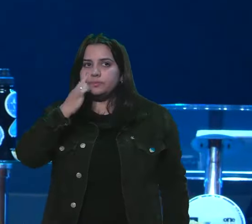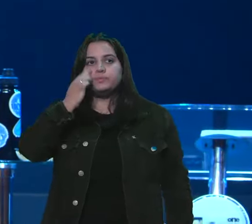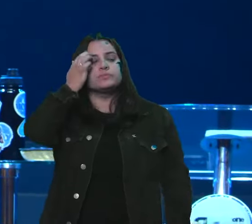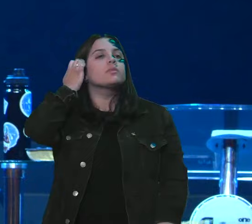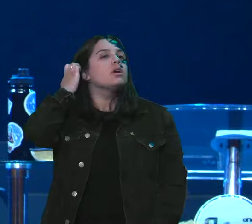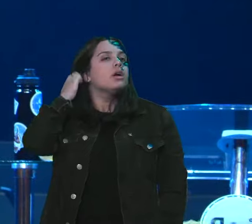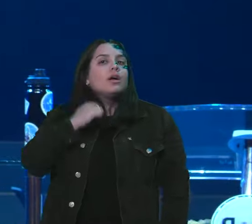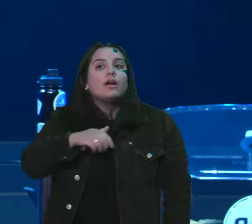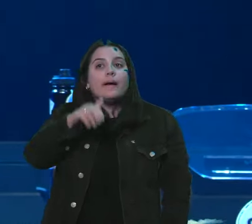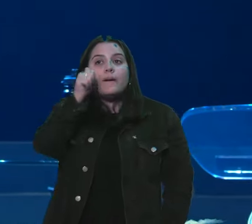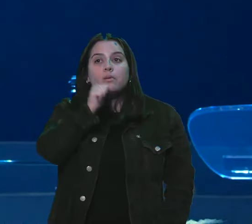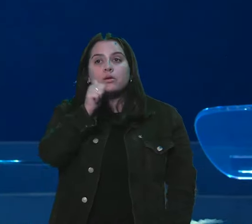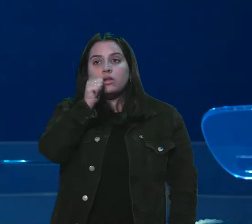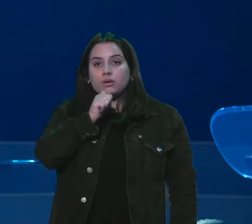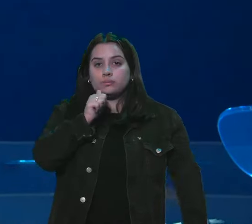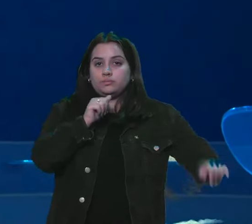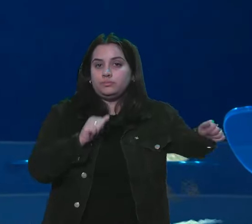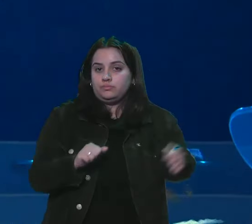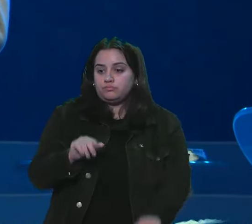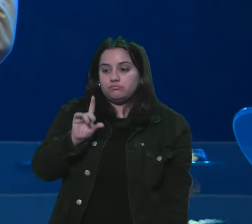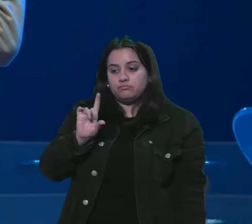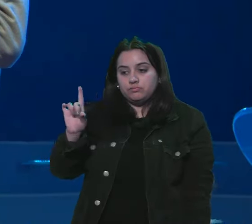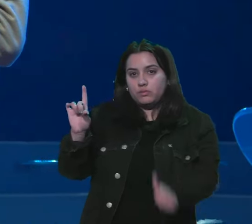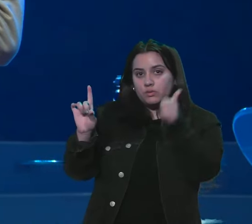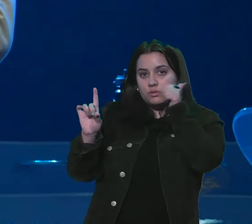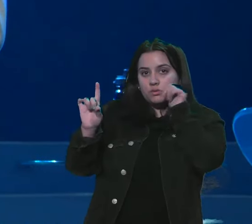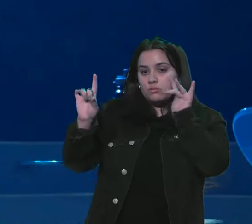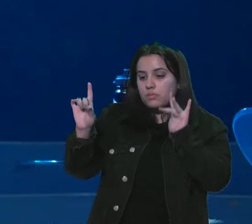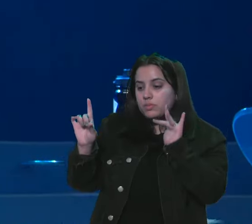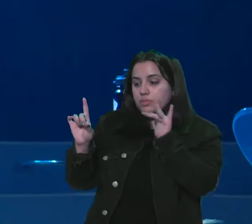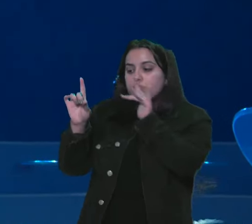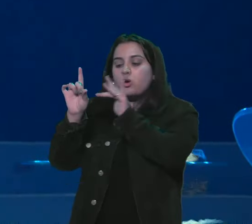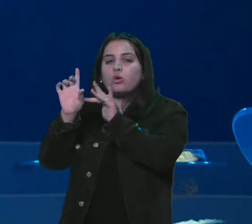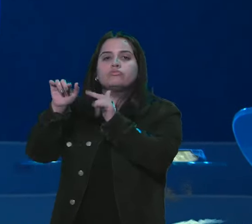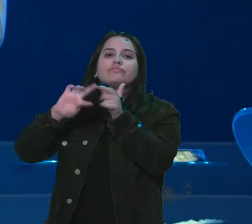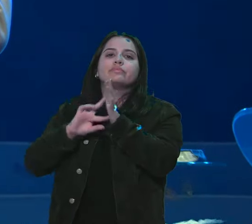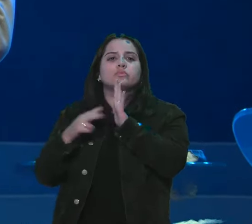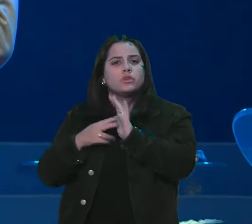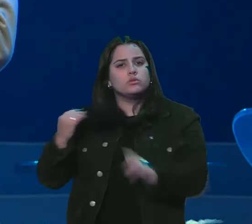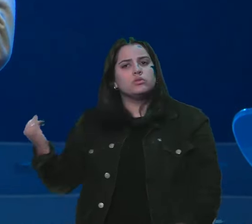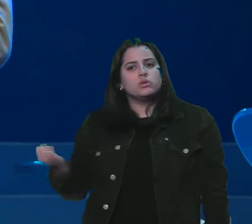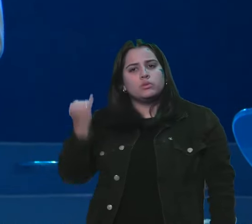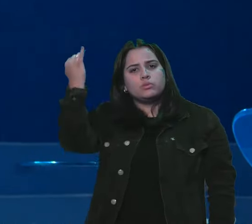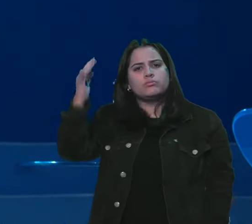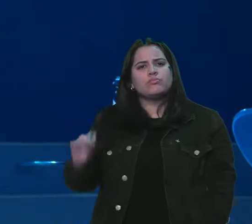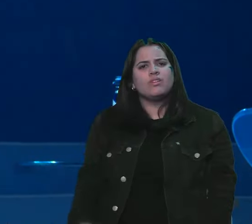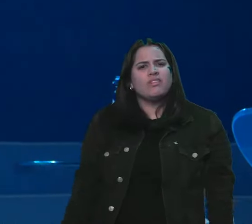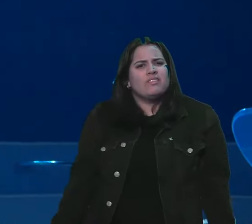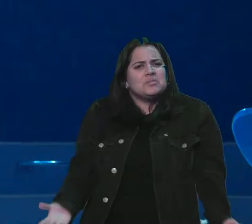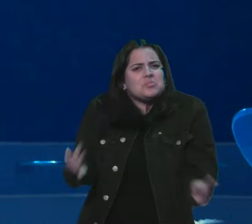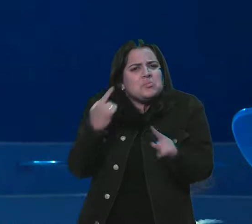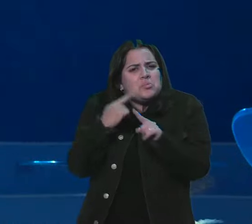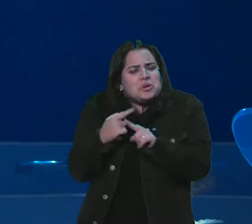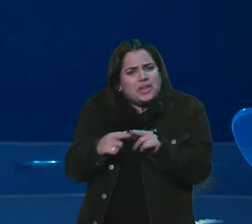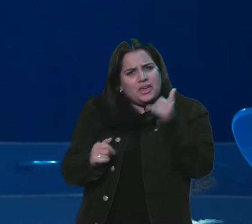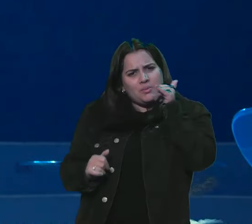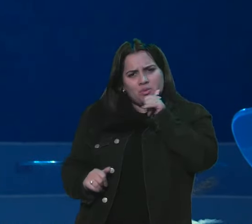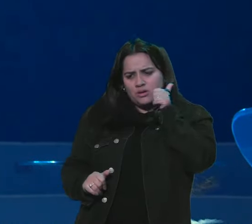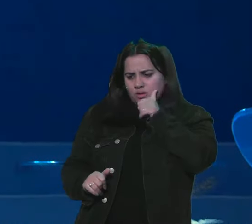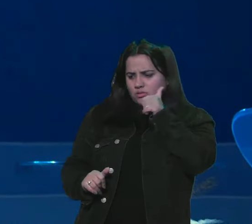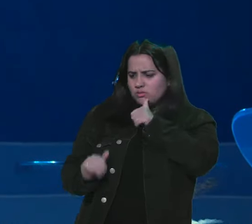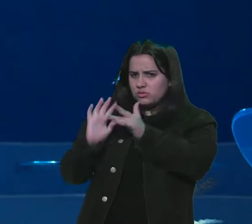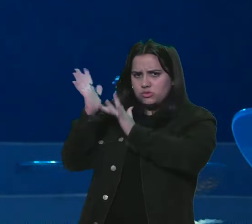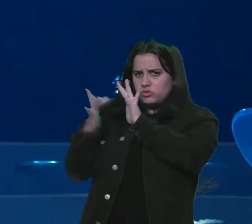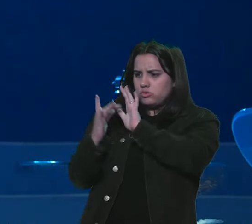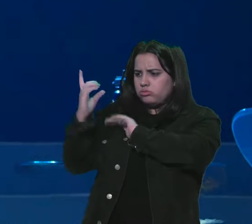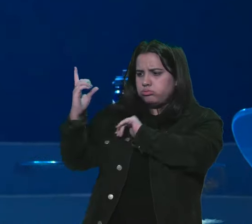manto de Jesus, aquilo tinha um significado muito importante. E eu vou encerrar com isso. Por que que a mulher encosta no manto de Jesus,